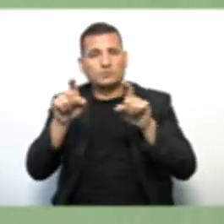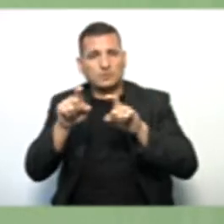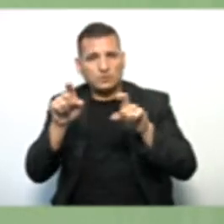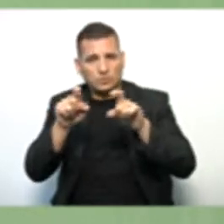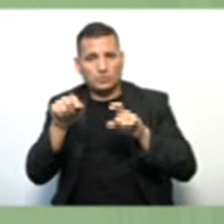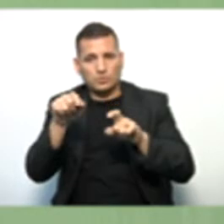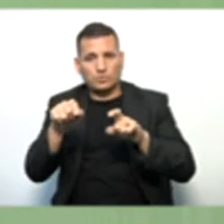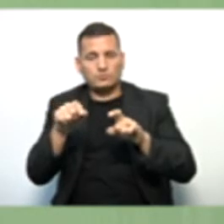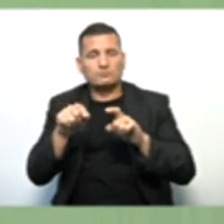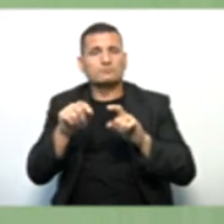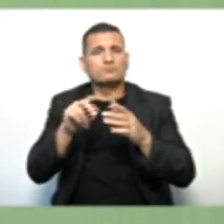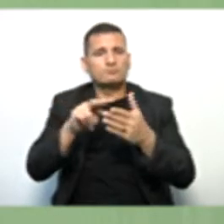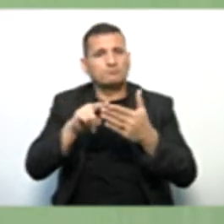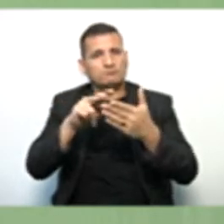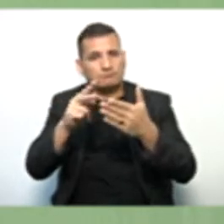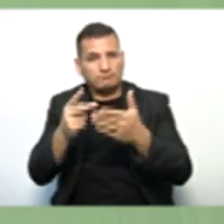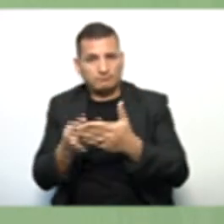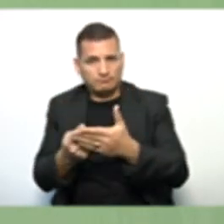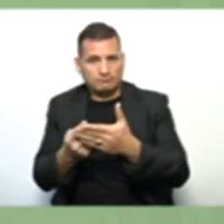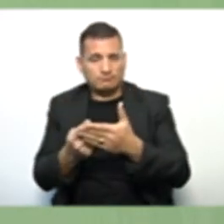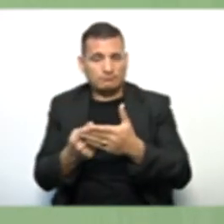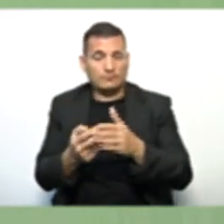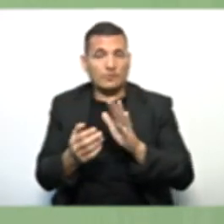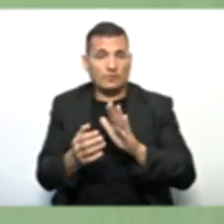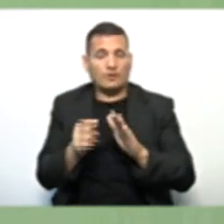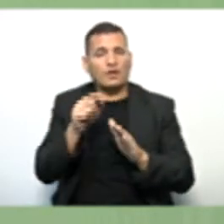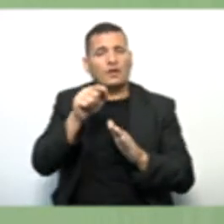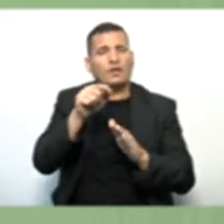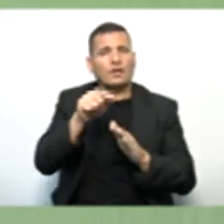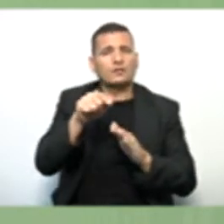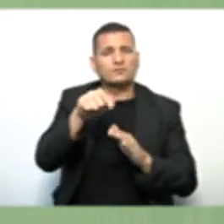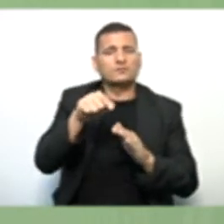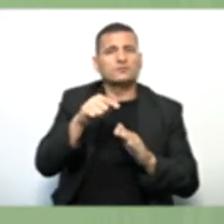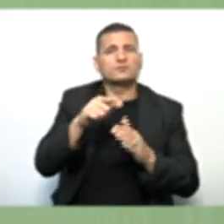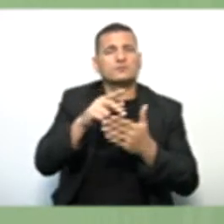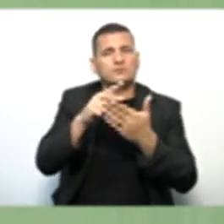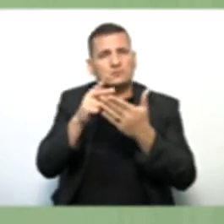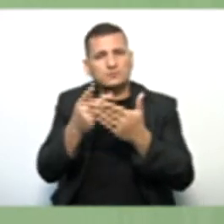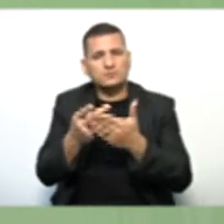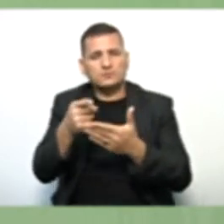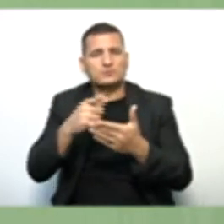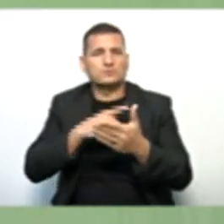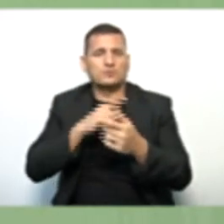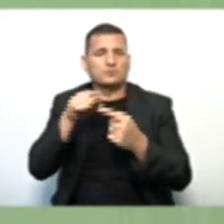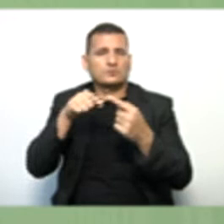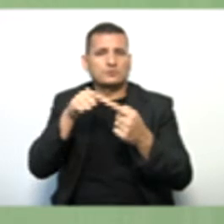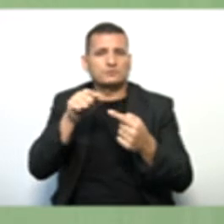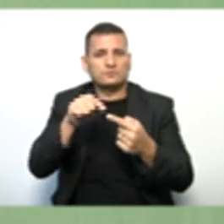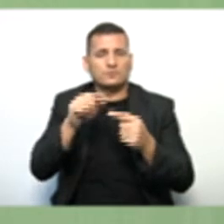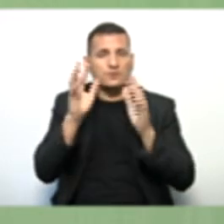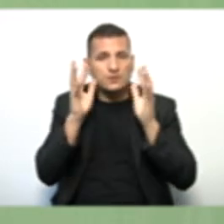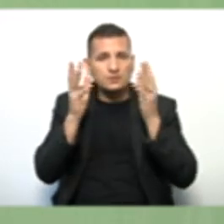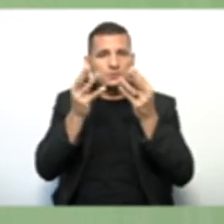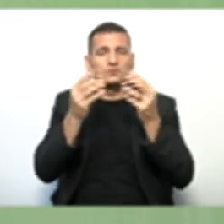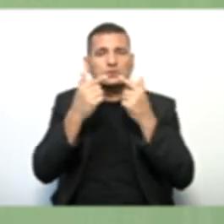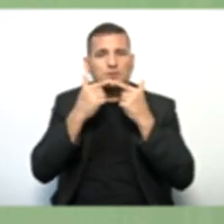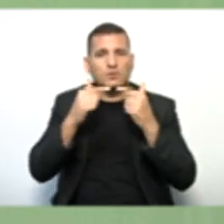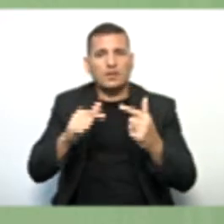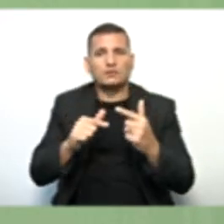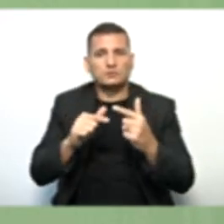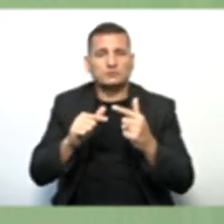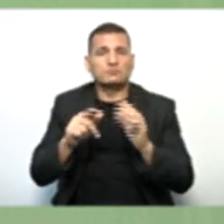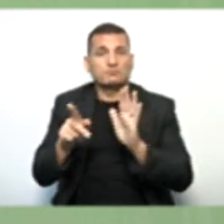máquina, interprete. Este tradutor tem a função de traduzir uma linguagem abstrata para uma